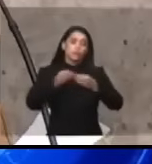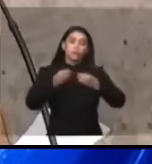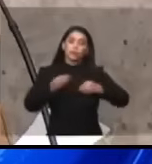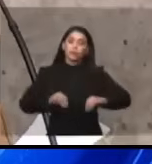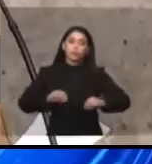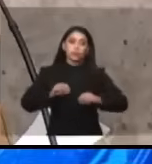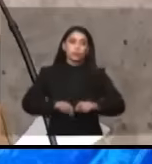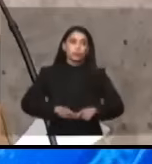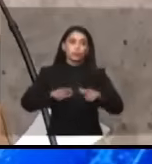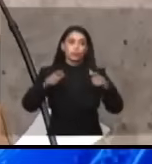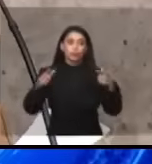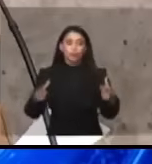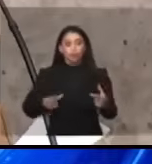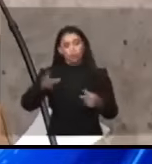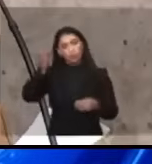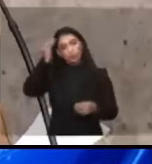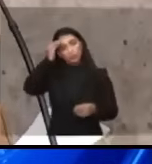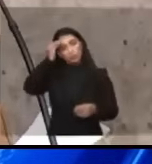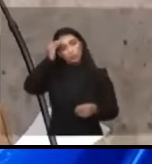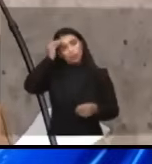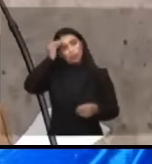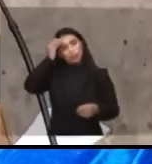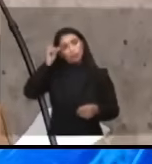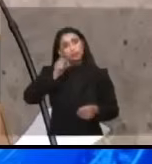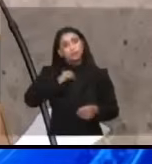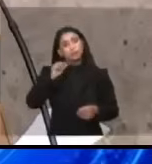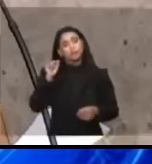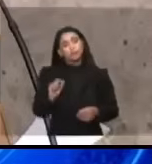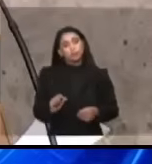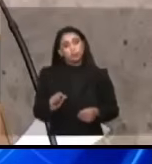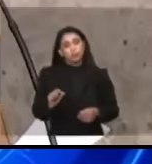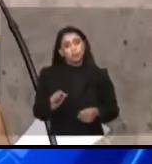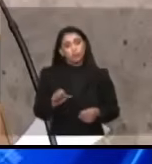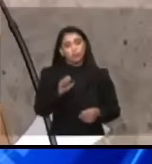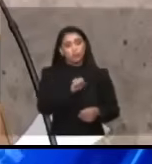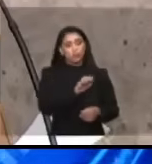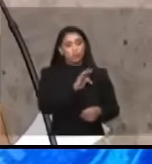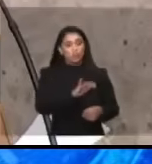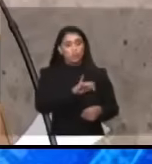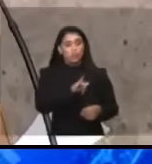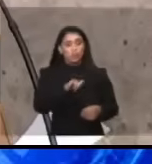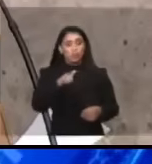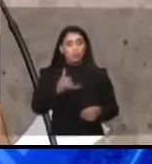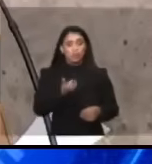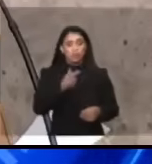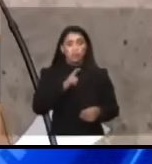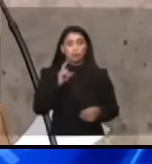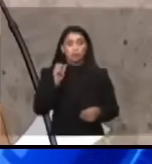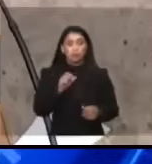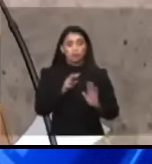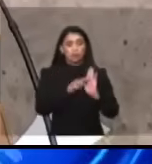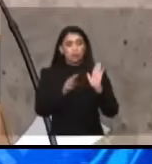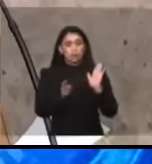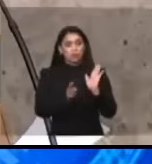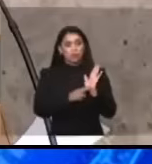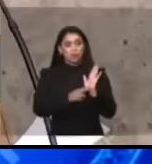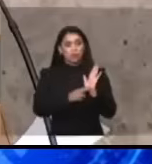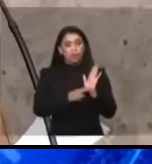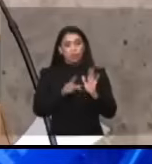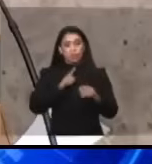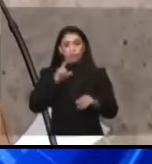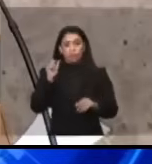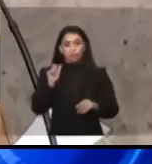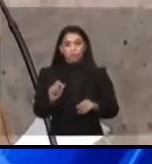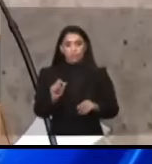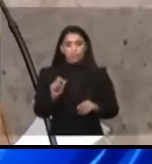e a compreensão se fez pela aplicação STJ, né? Da norma mais favorável.